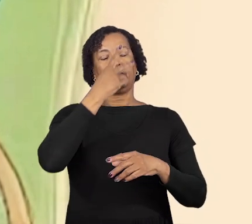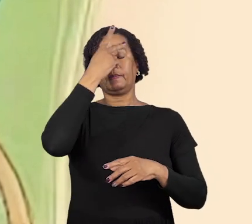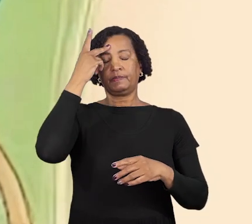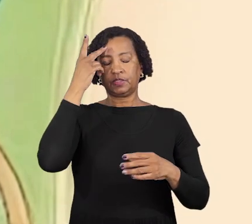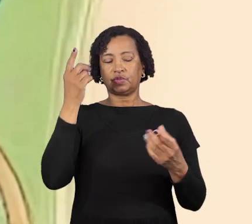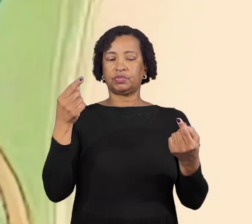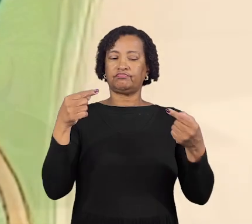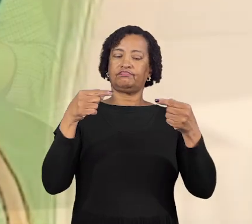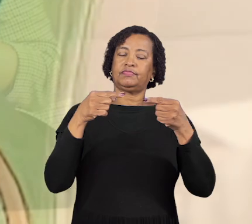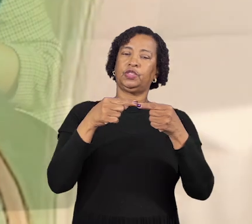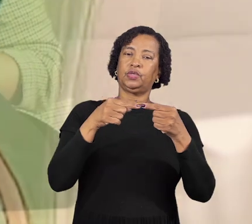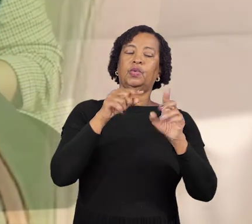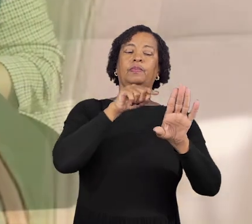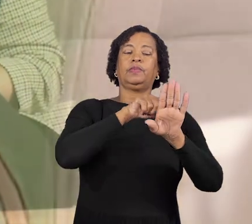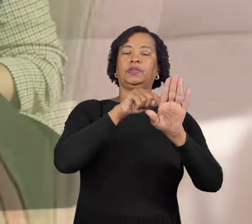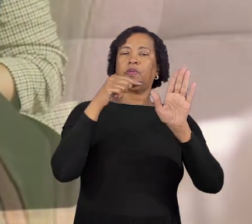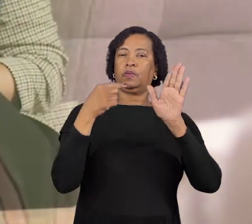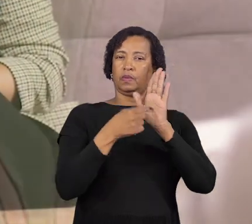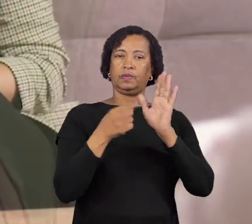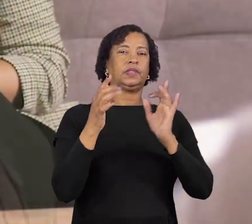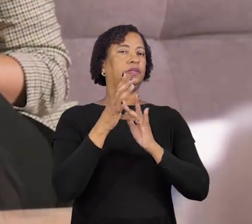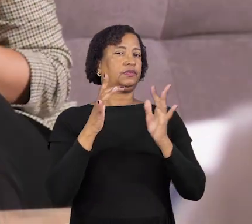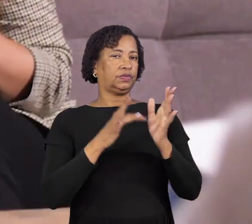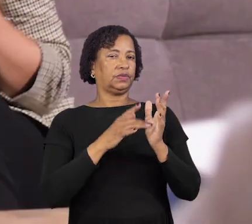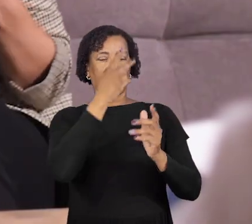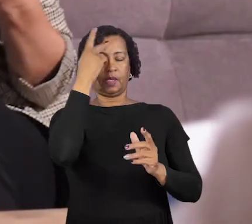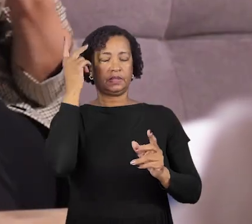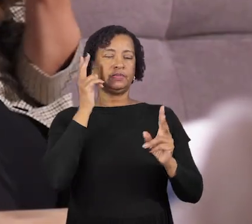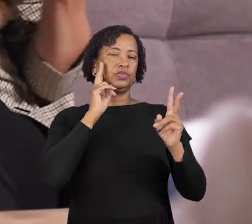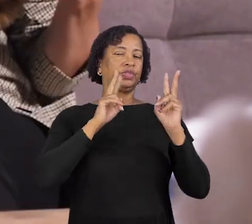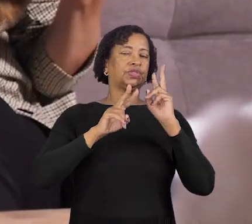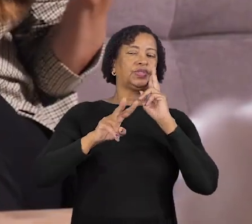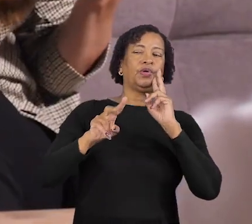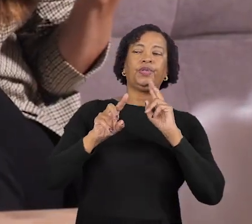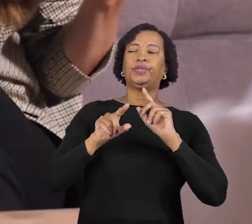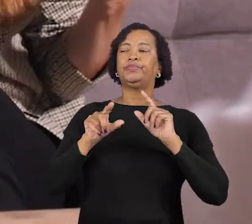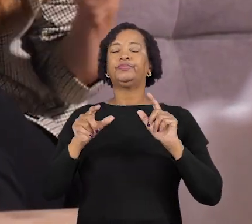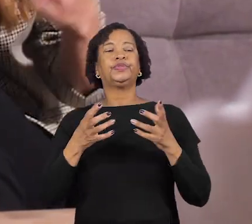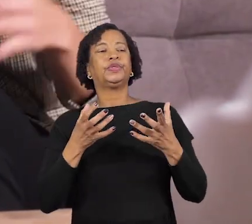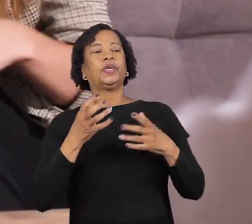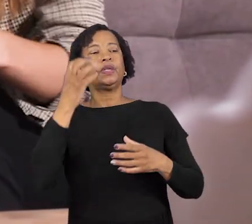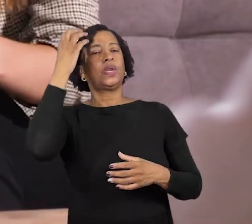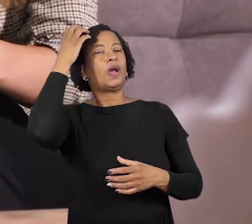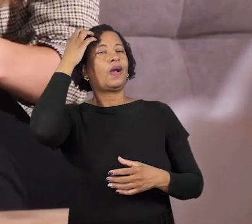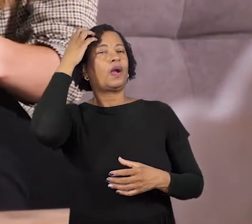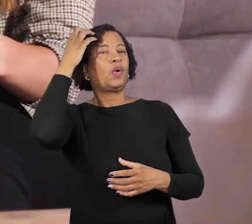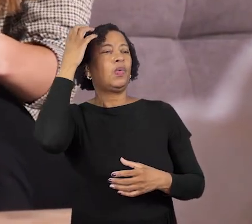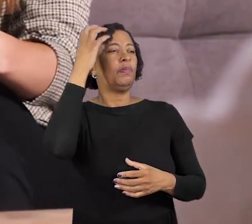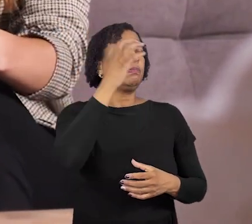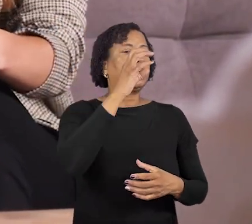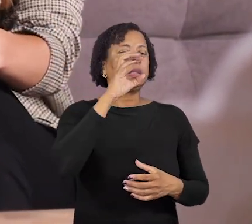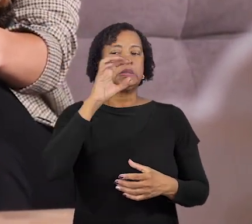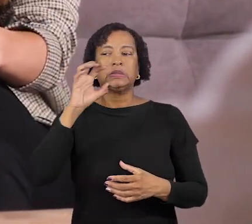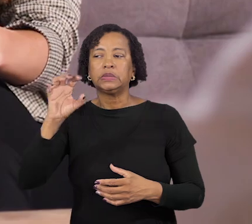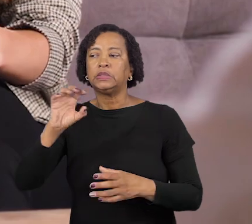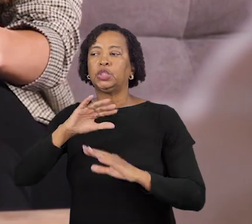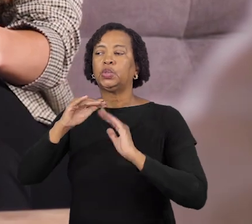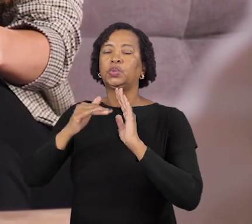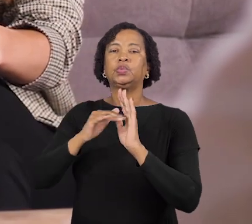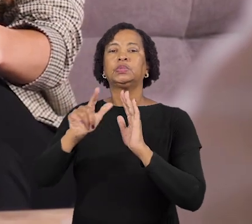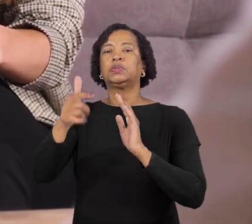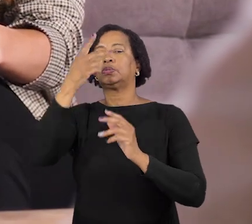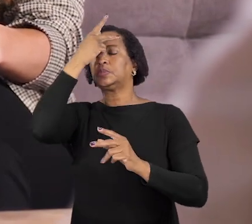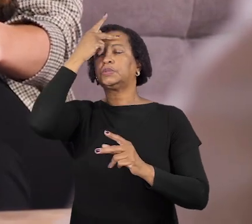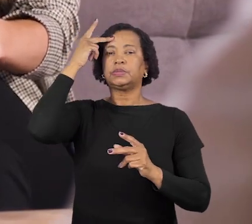nessa metáfora de Jesus. Essas pessoas estão sempre olhando para os outros, tentando jogar a culpa de tudo que acontece